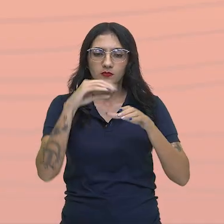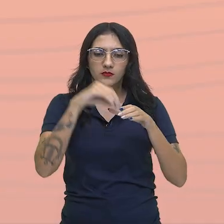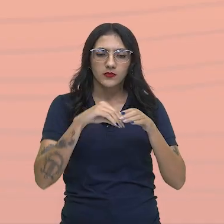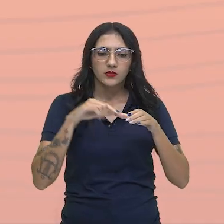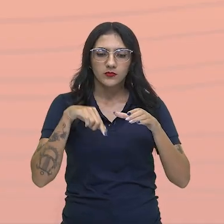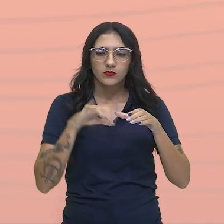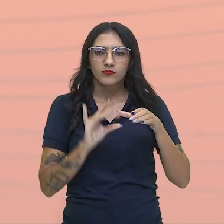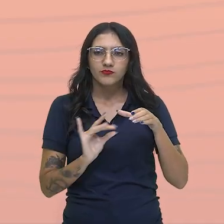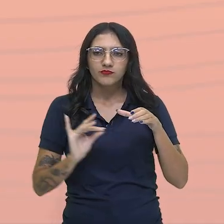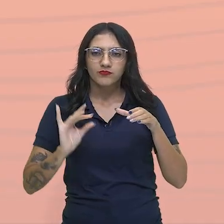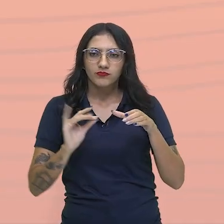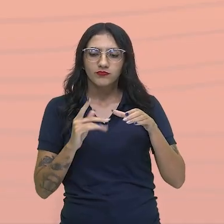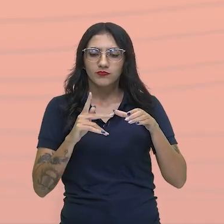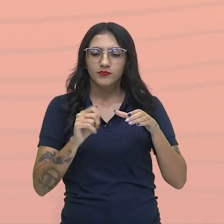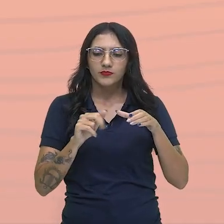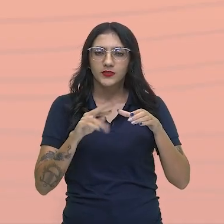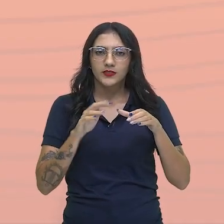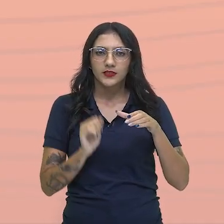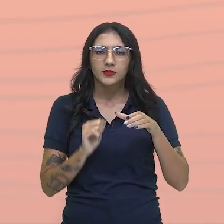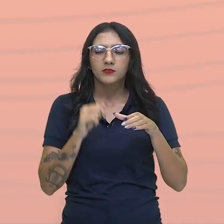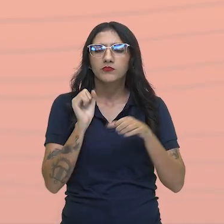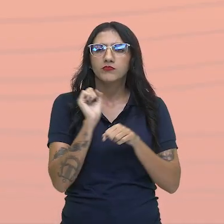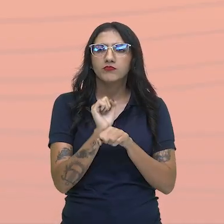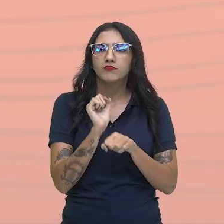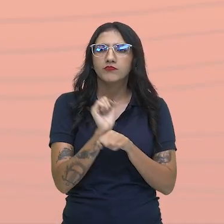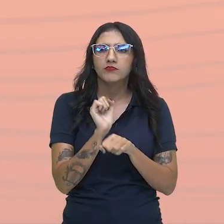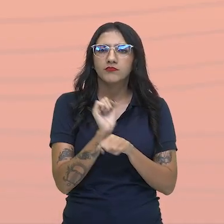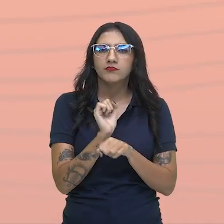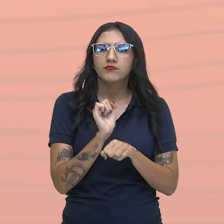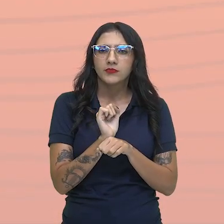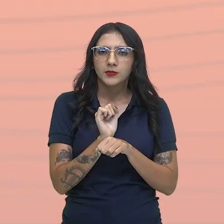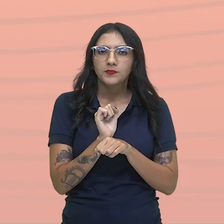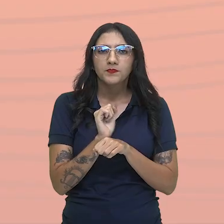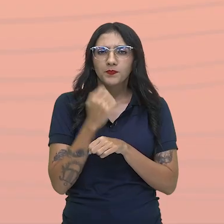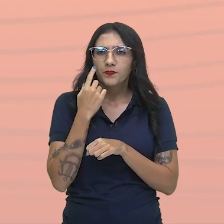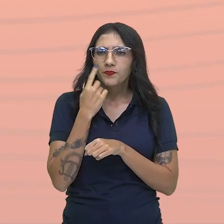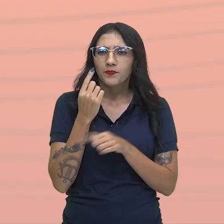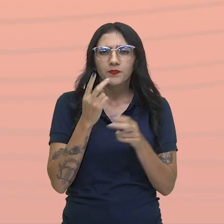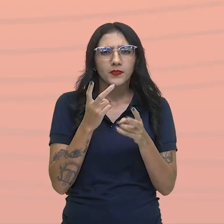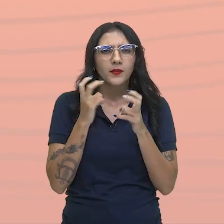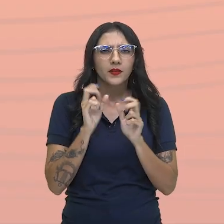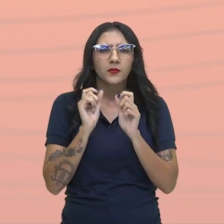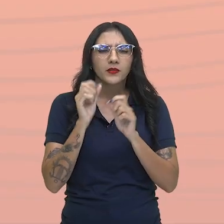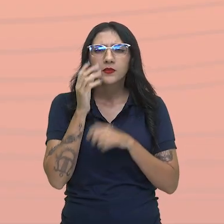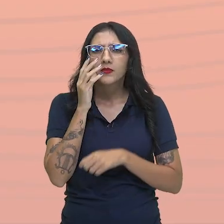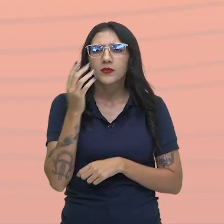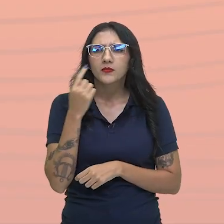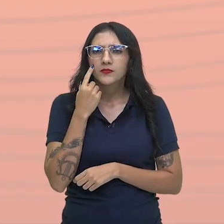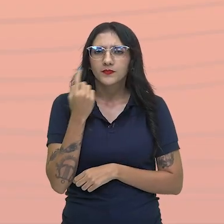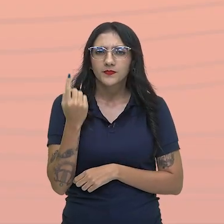de prata e deixe por imersão por alguns minutos. Observe o que acontece.